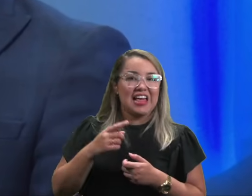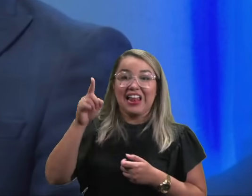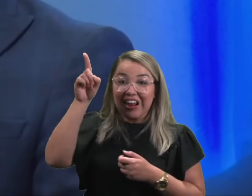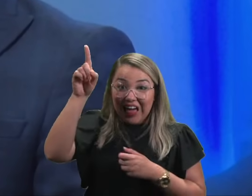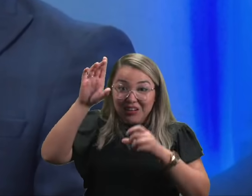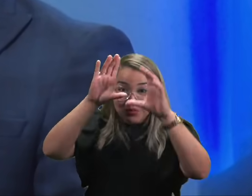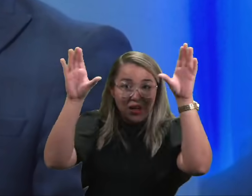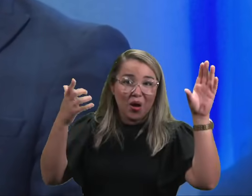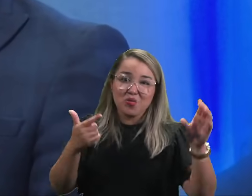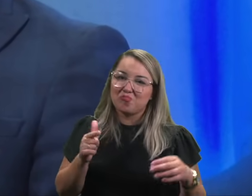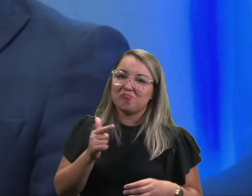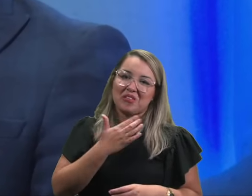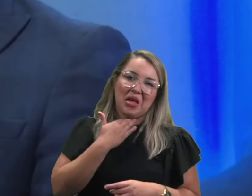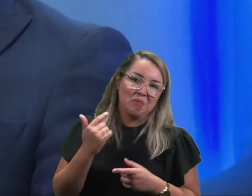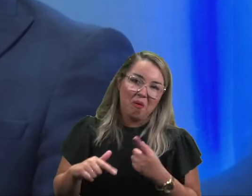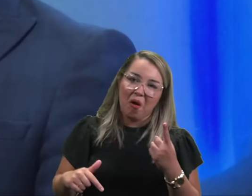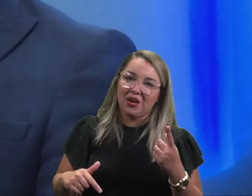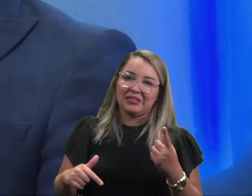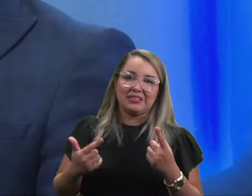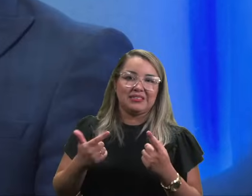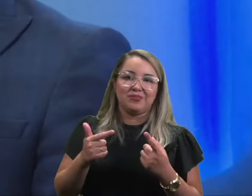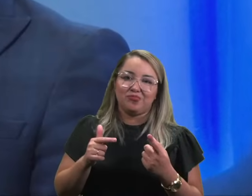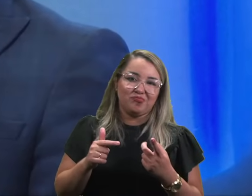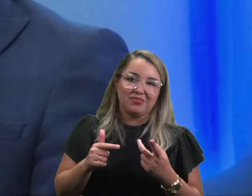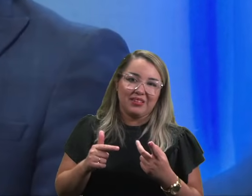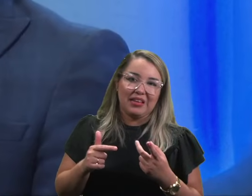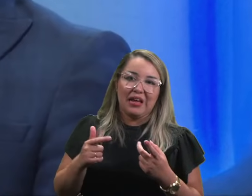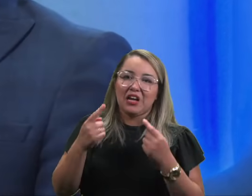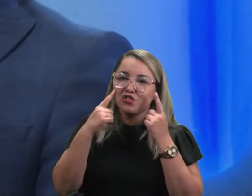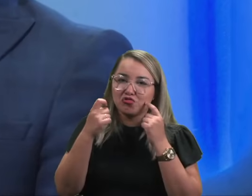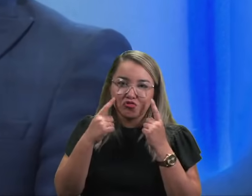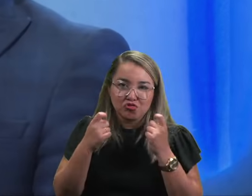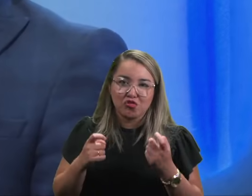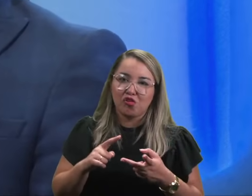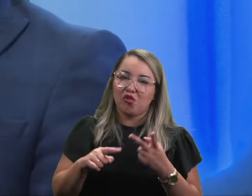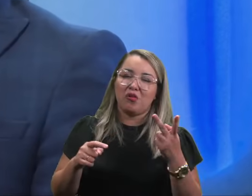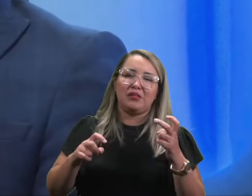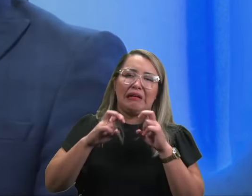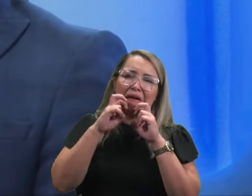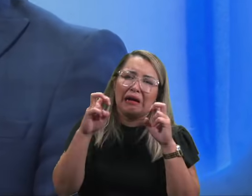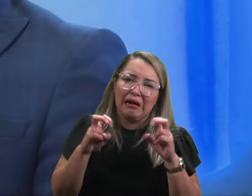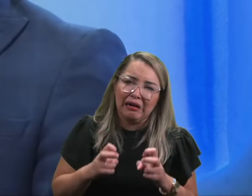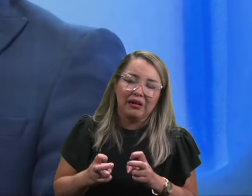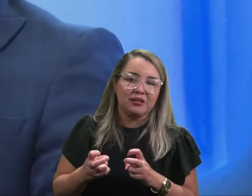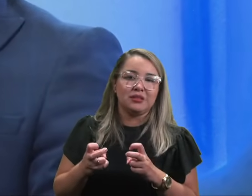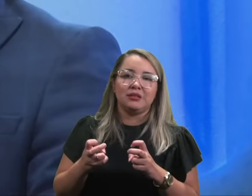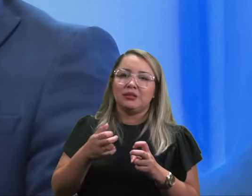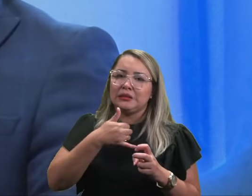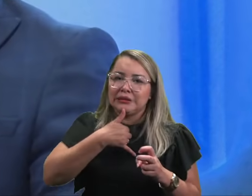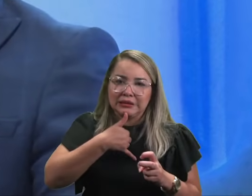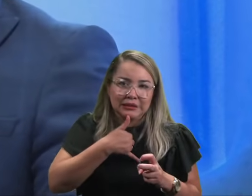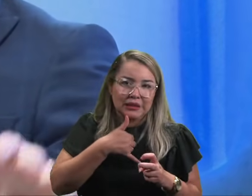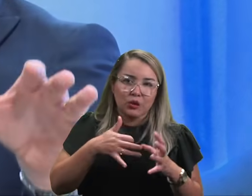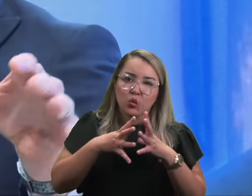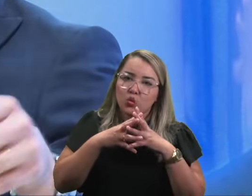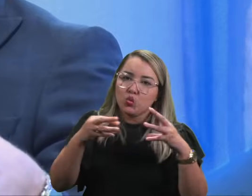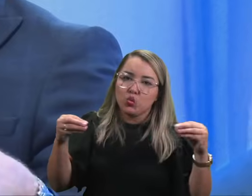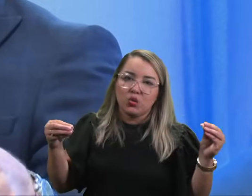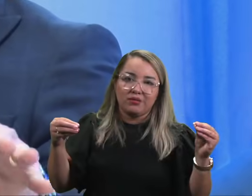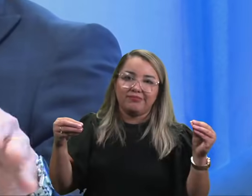morte, nem luto, nem pranto, nem dor, que as primeiras